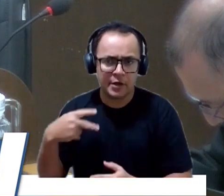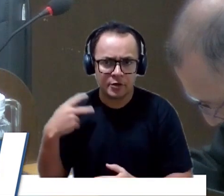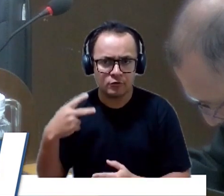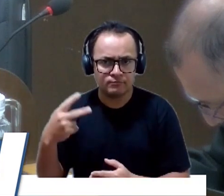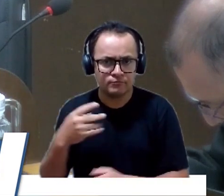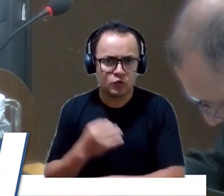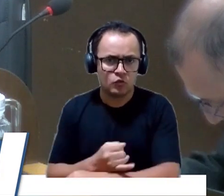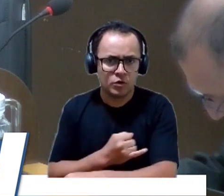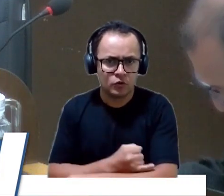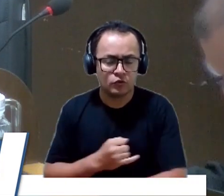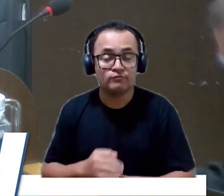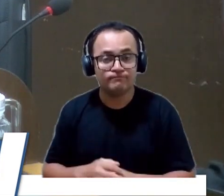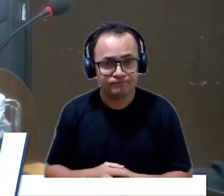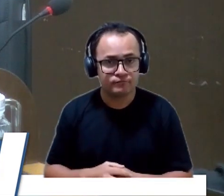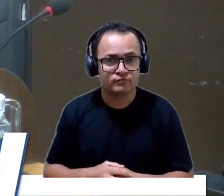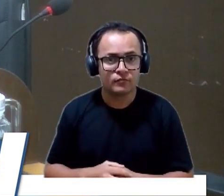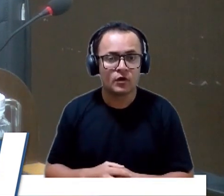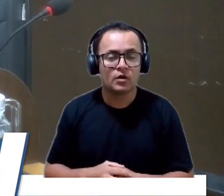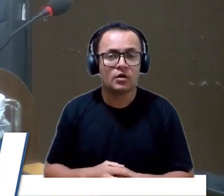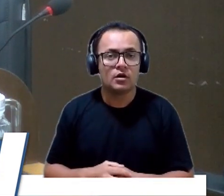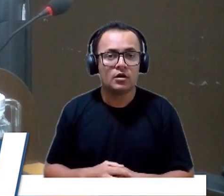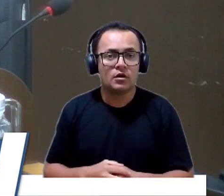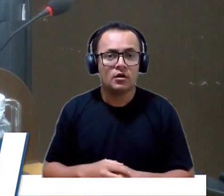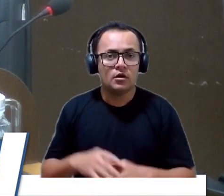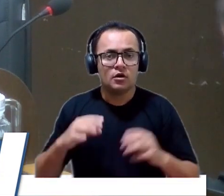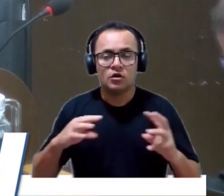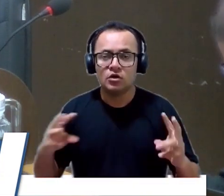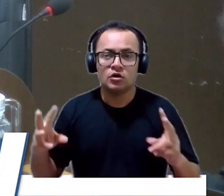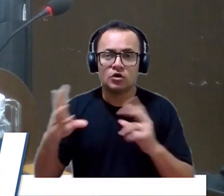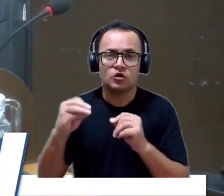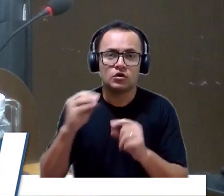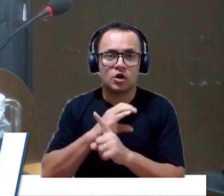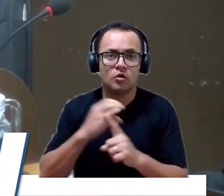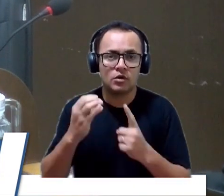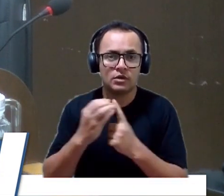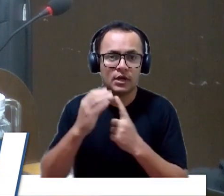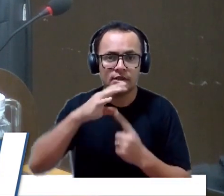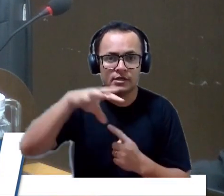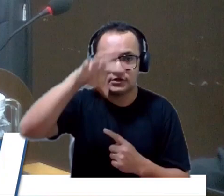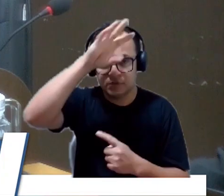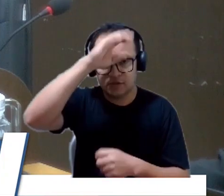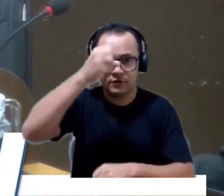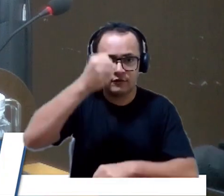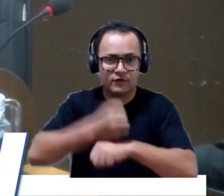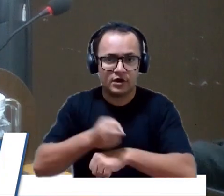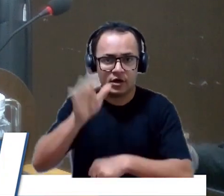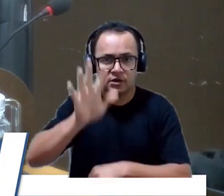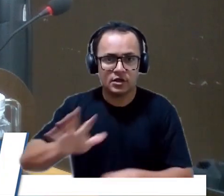estendo meu cumprimento a toda a comunidade espírita de Franca e região.